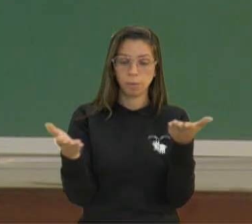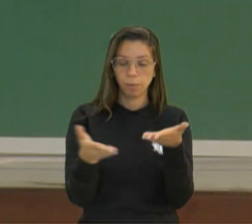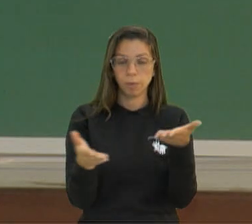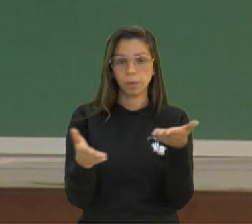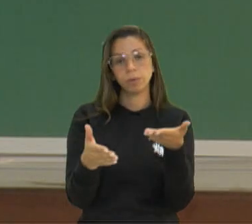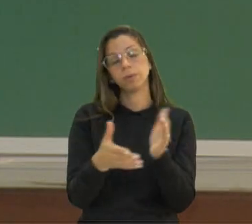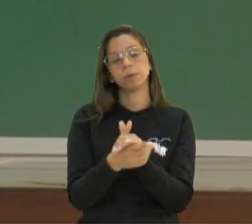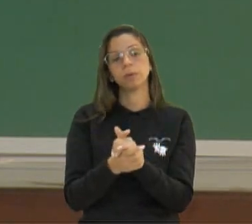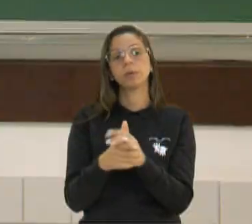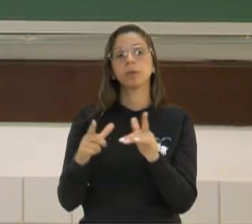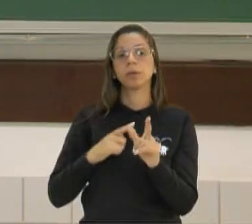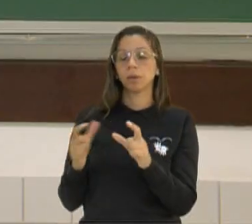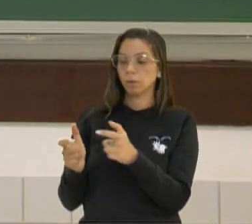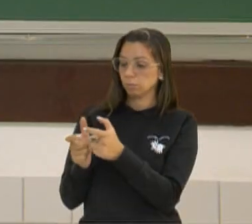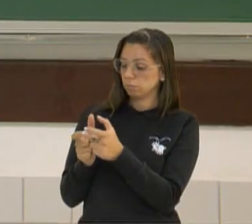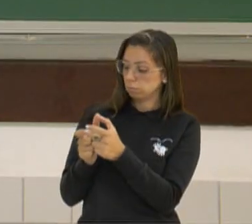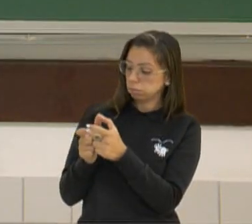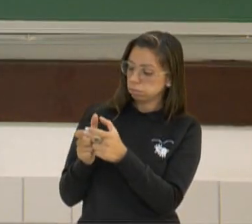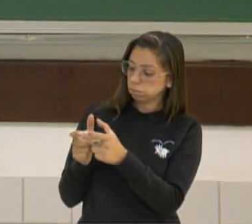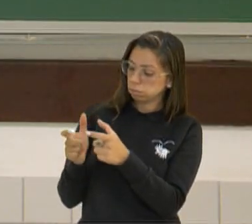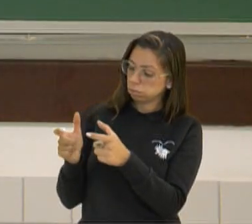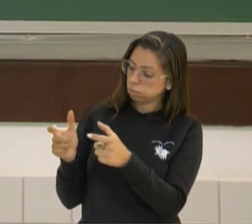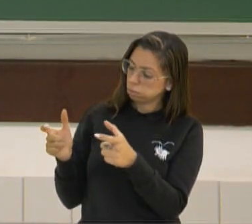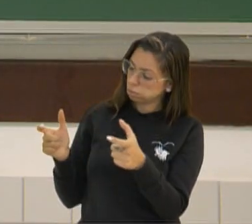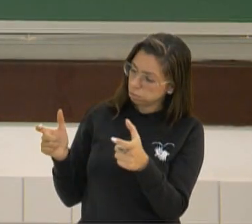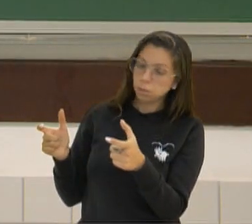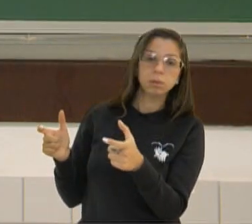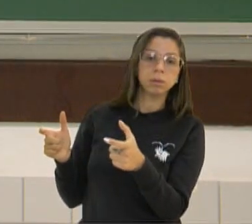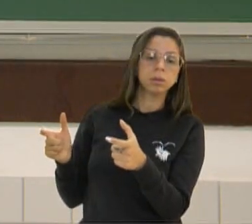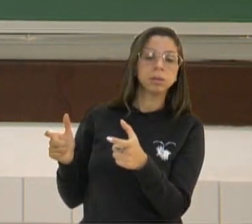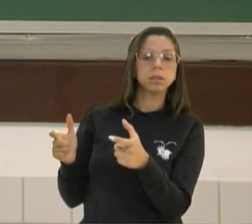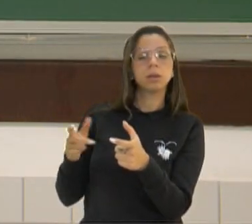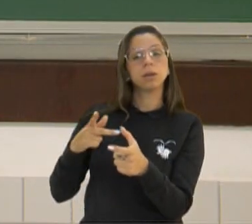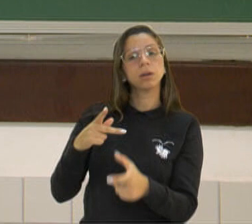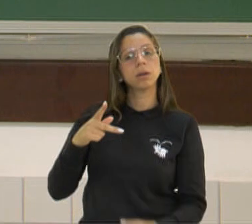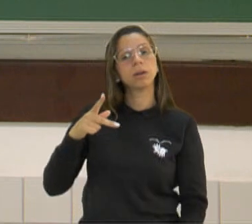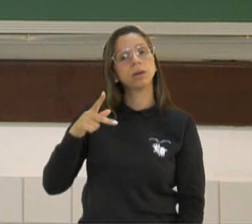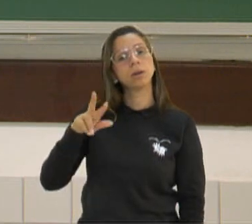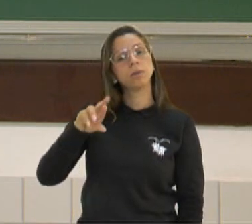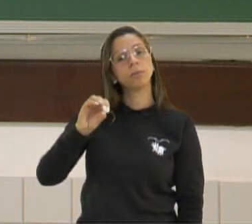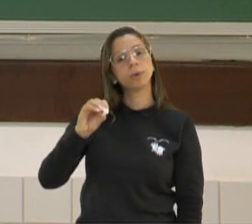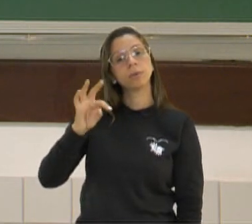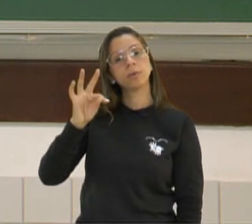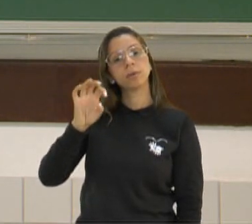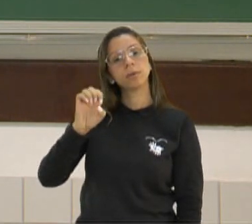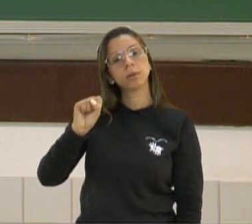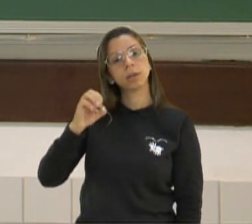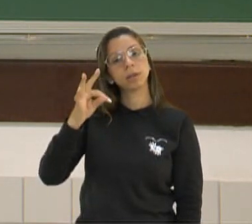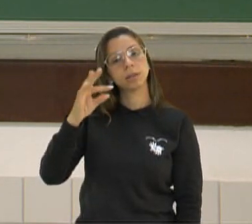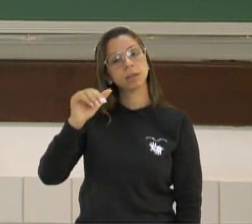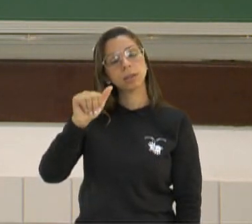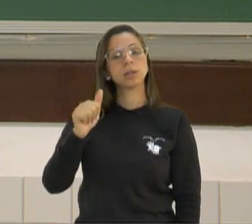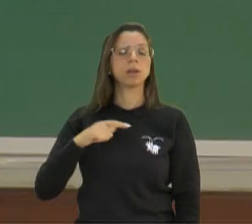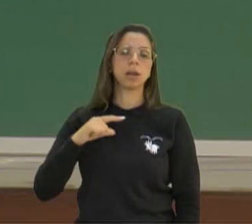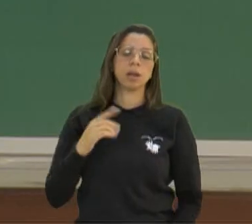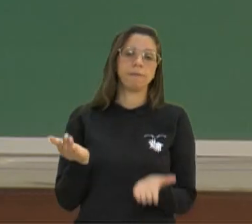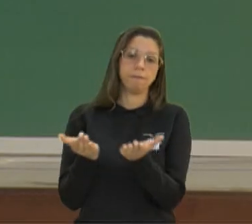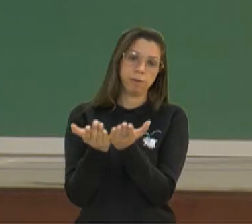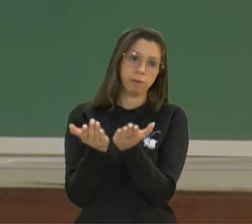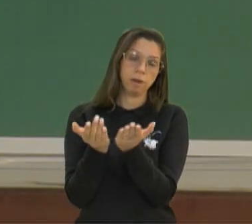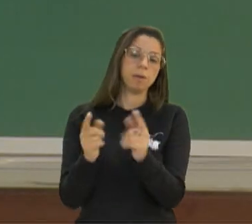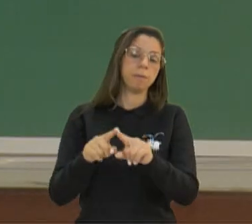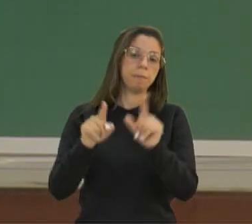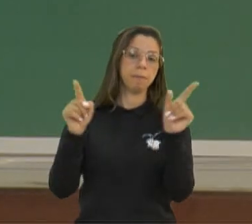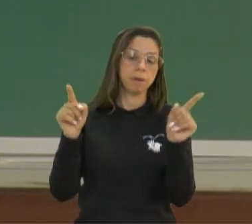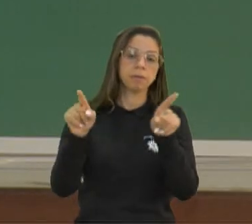últimos anos, um aumento de protestantes, das igrejas evangélicas, né? Mas também,